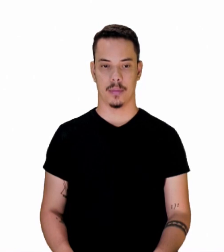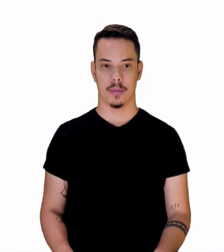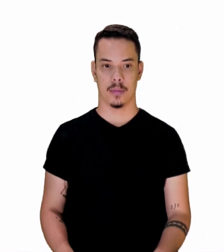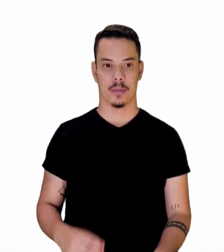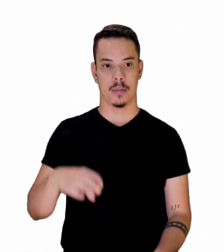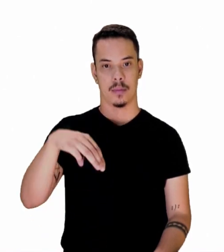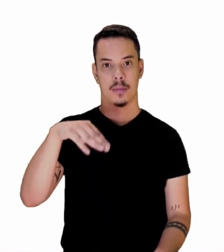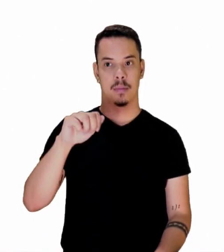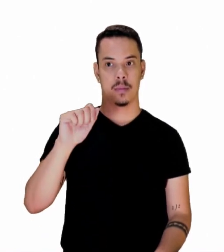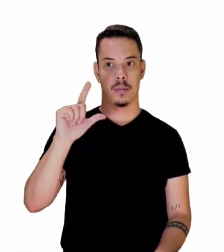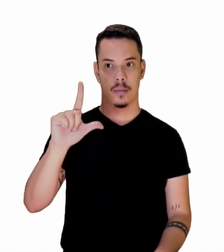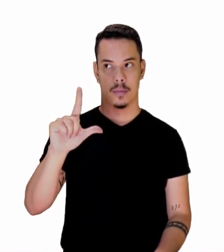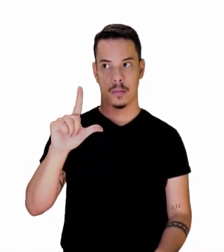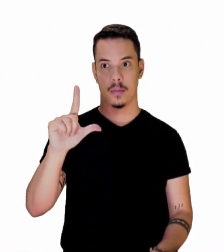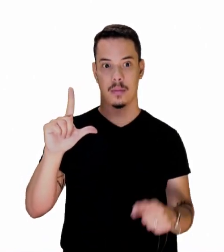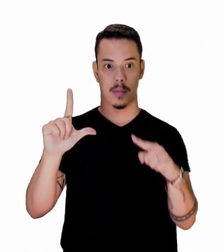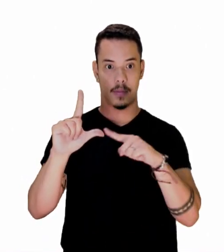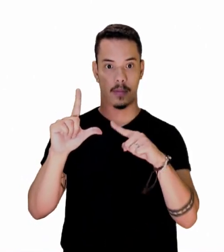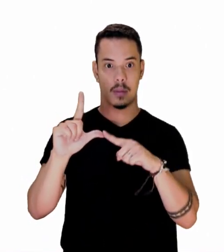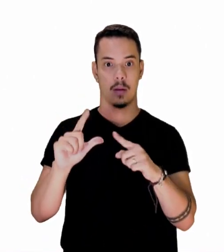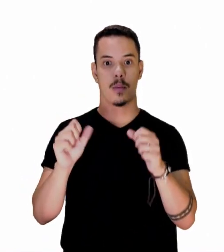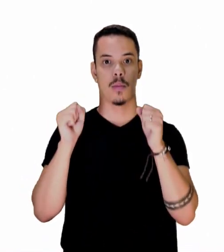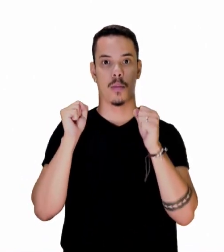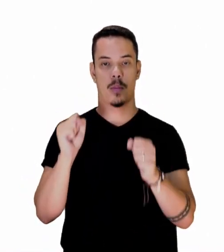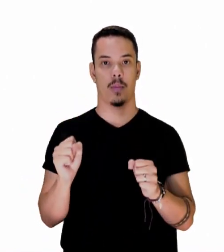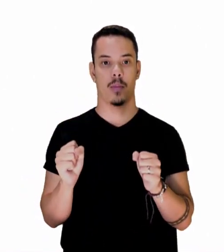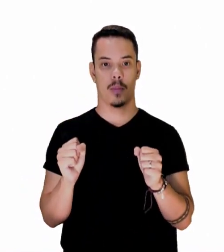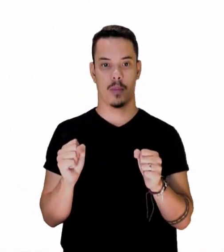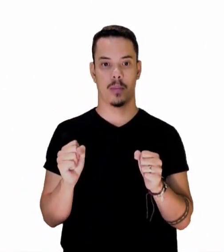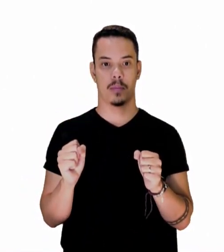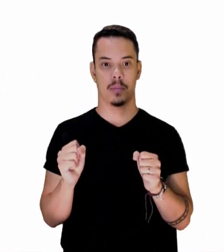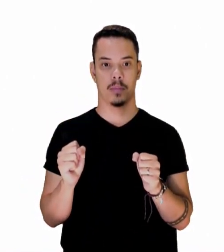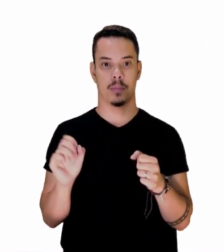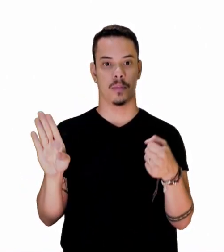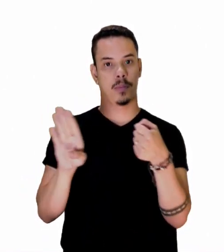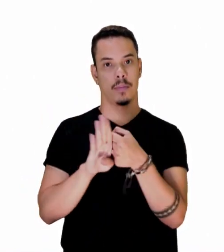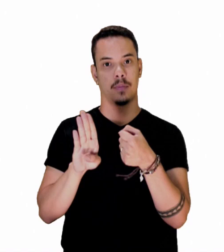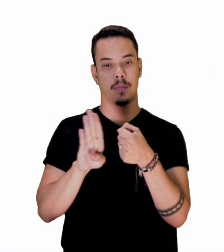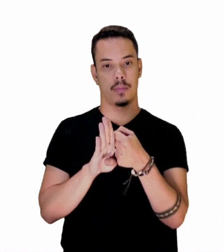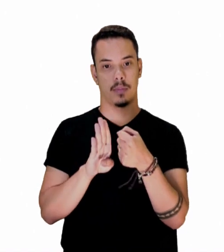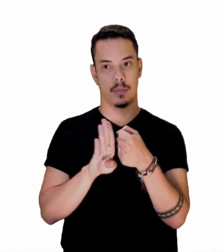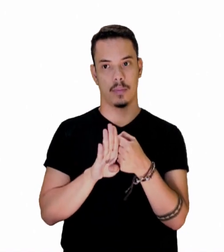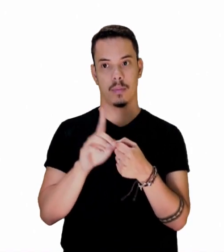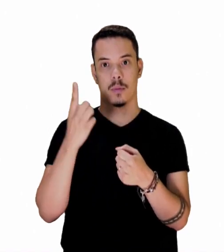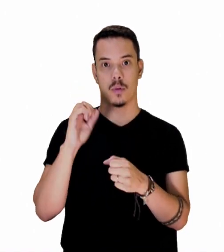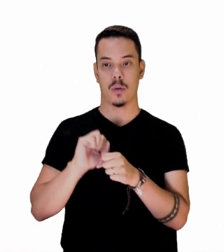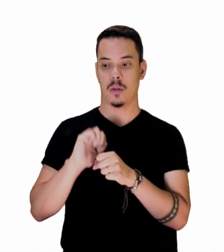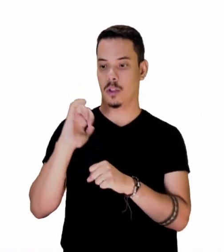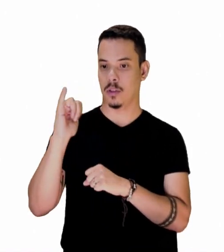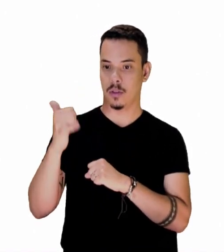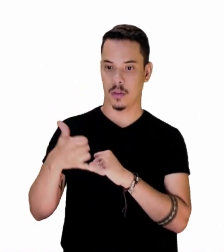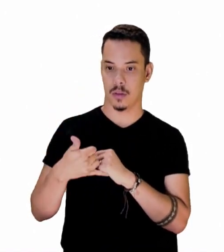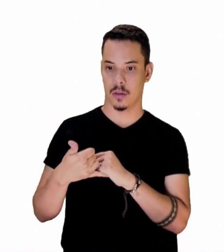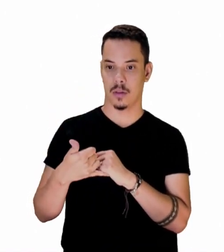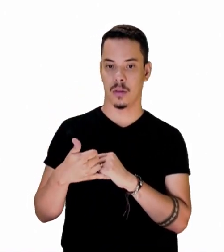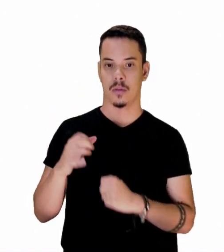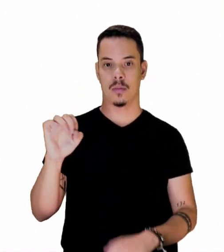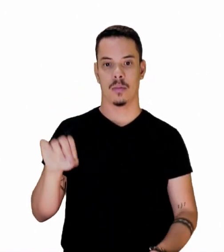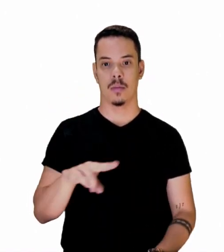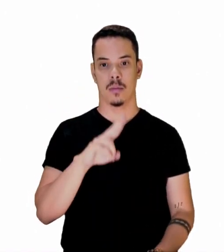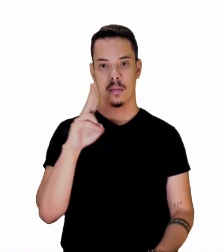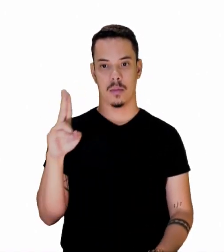mal com L. O mal com L, ele pode ser um substantivo, um adjetivo ou